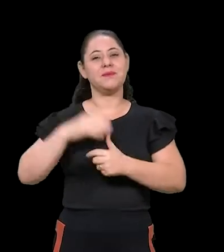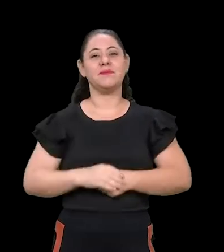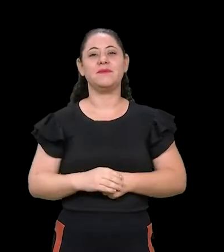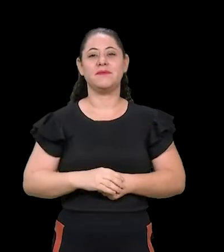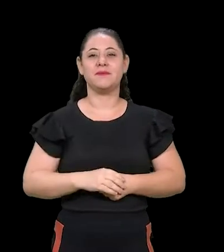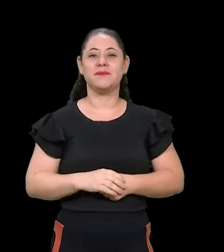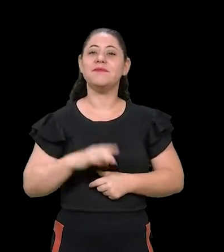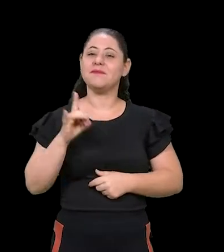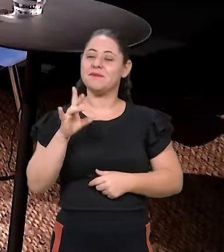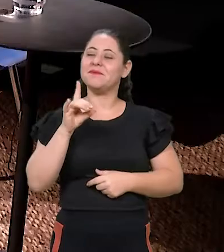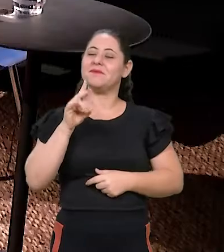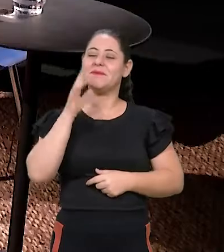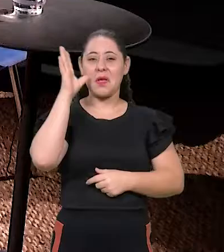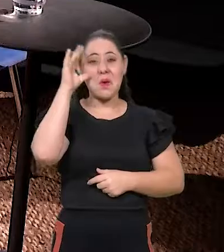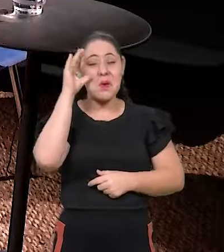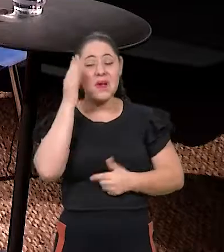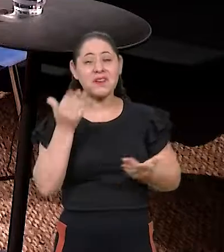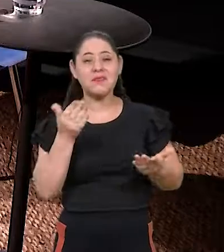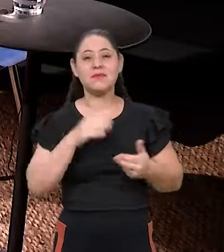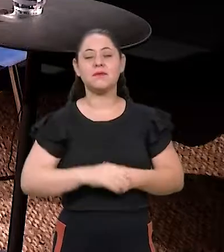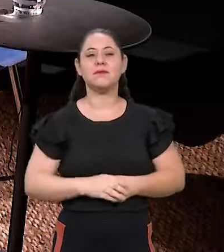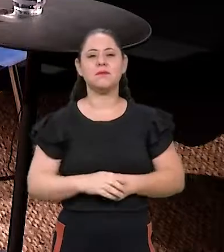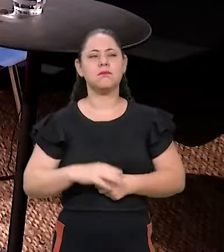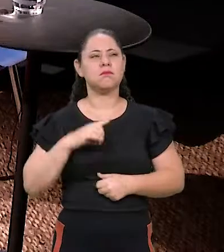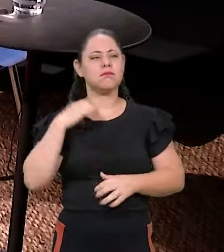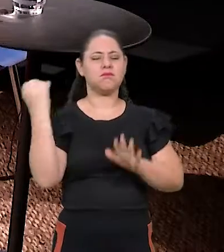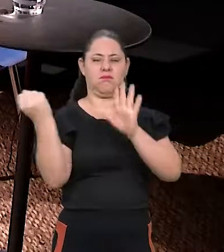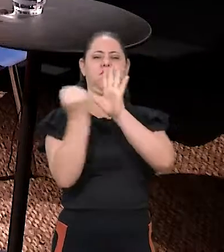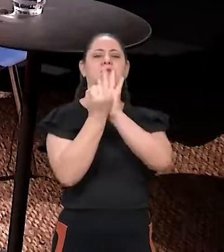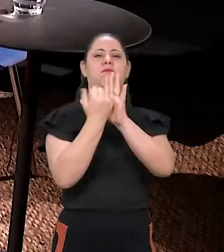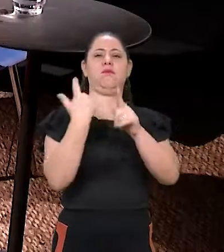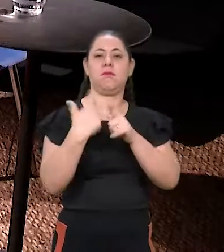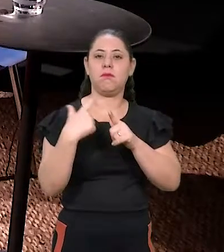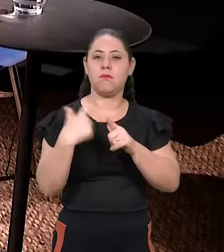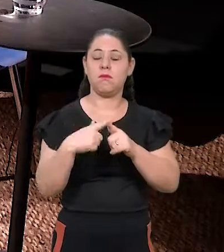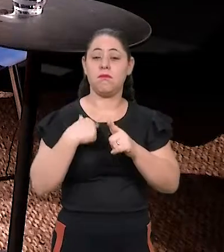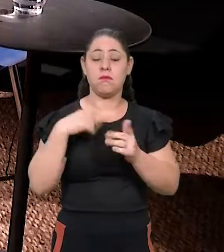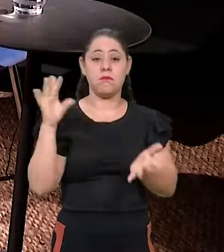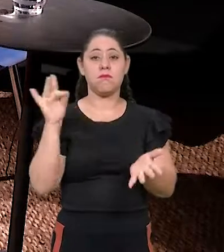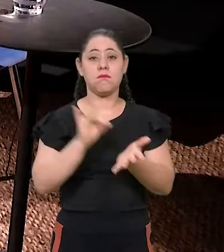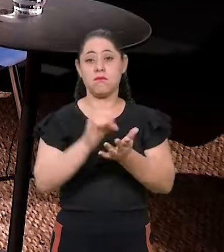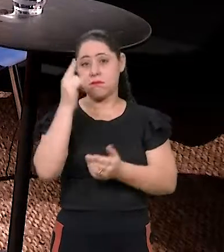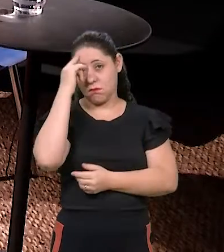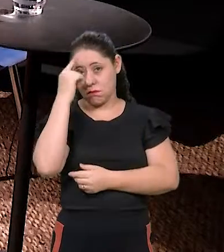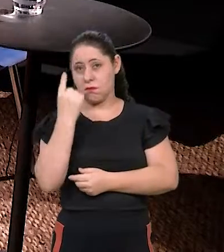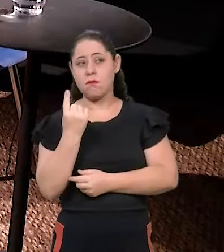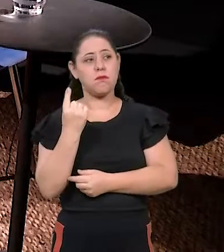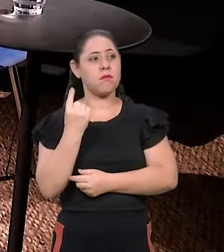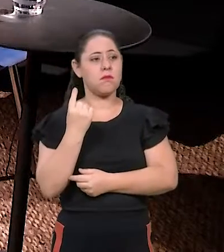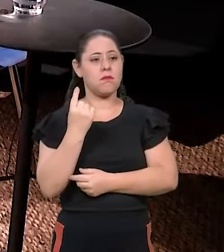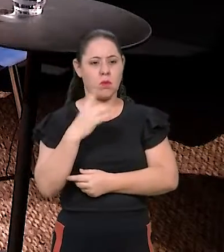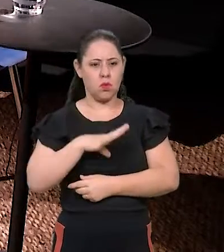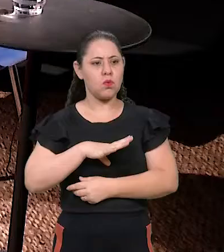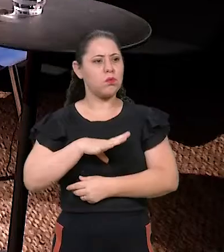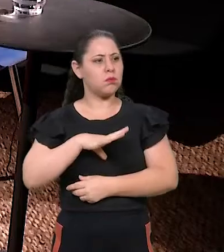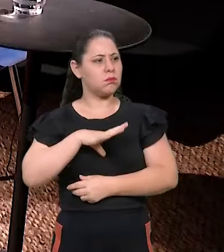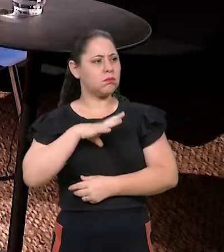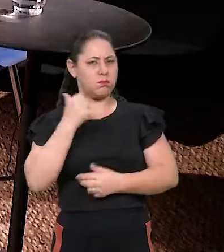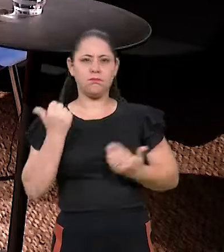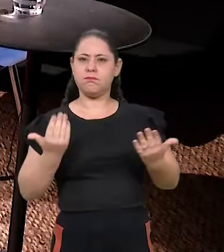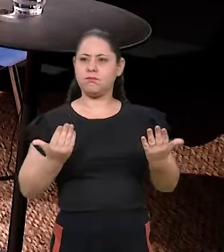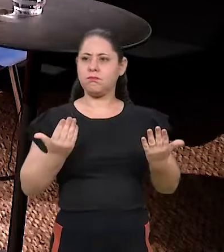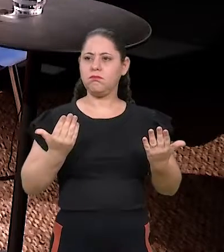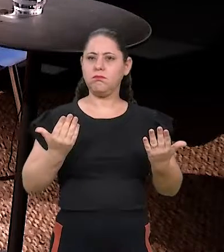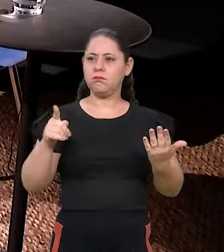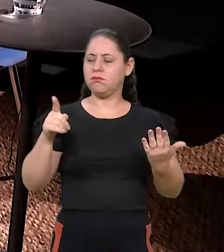na época, só aqui a título de curiosidade. E isso me marcou muito, porque eu realmente achei que é muito